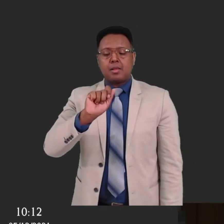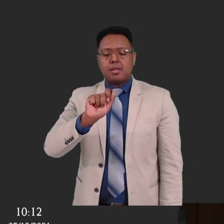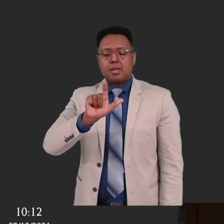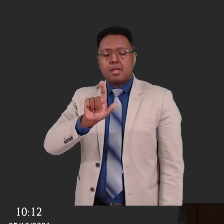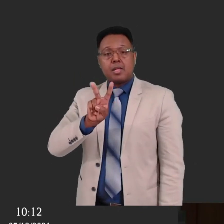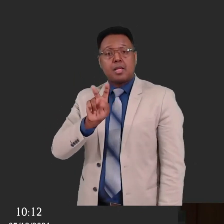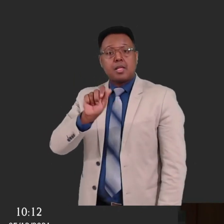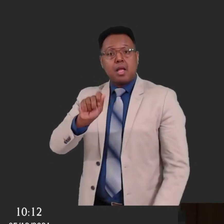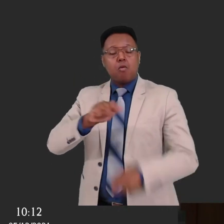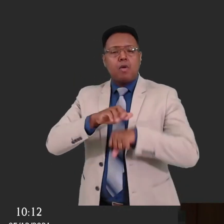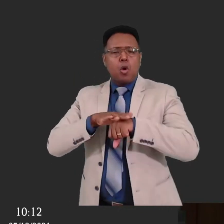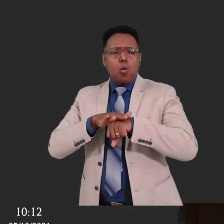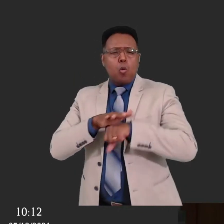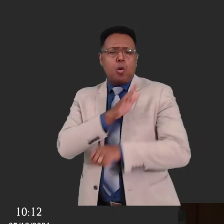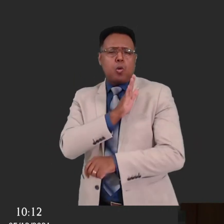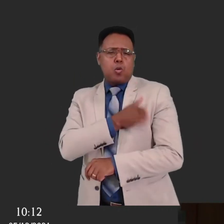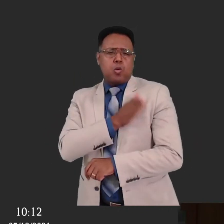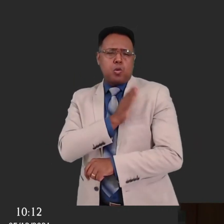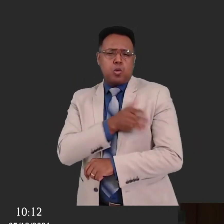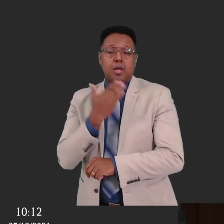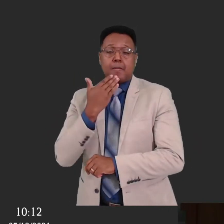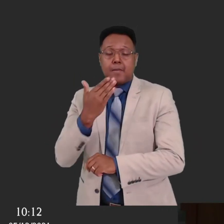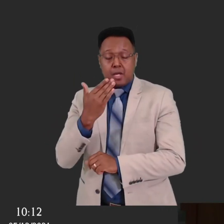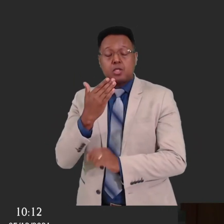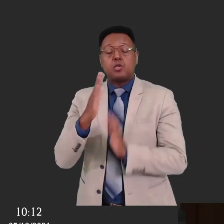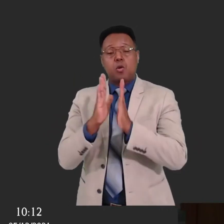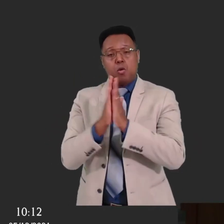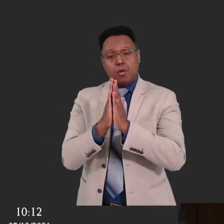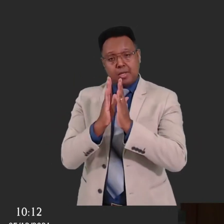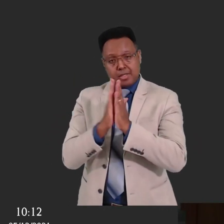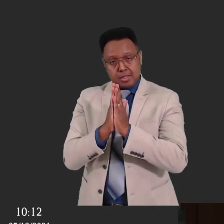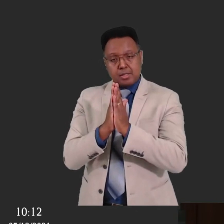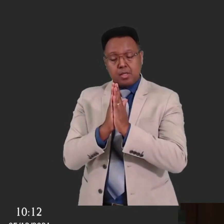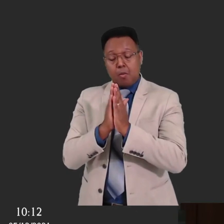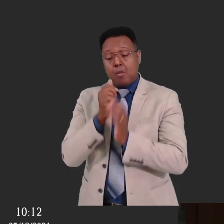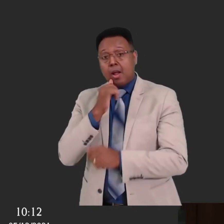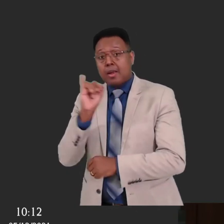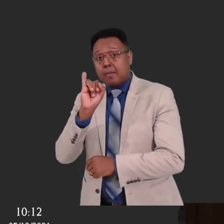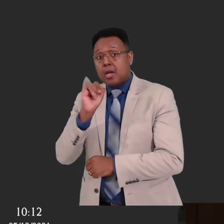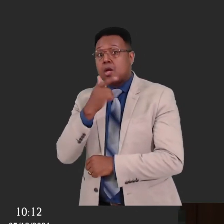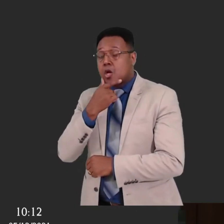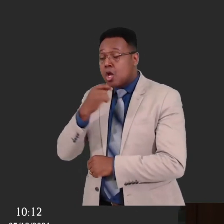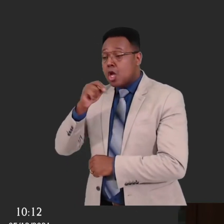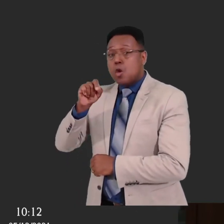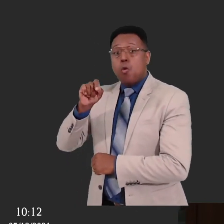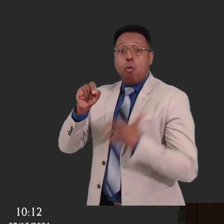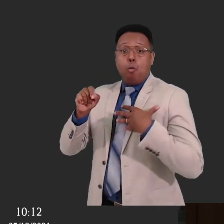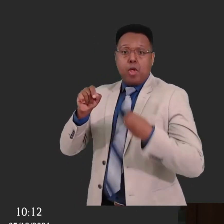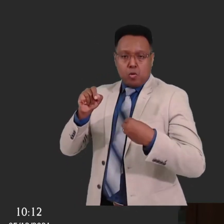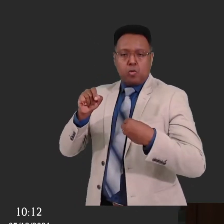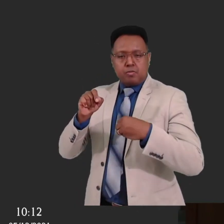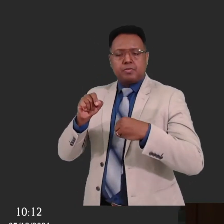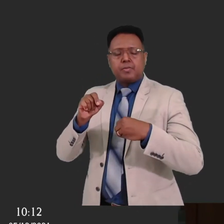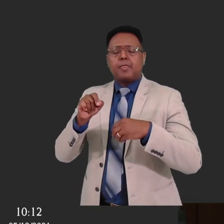também pede por ela e para seu filho, de Rolândia, que passou por cirurgia. O irmão